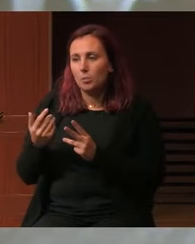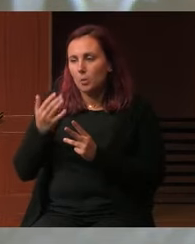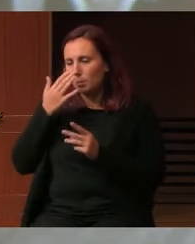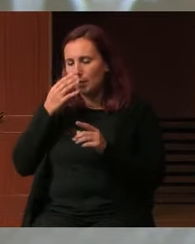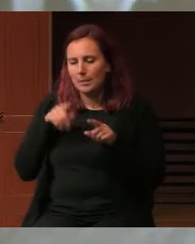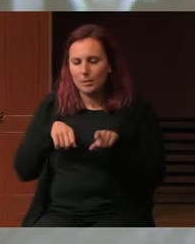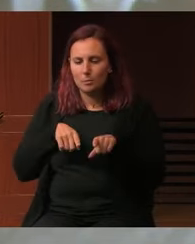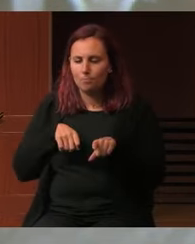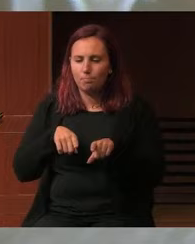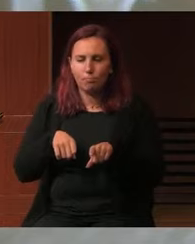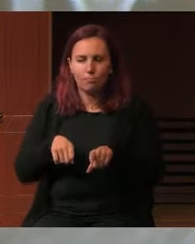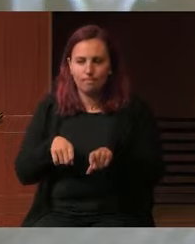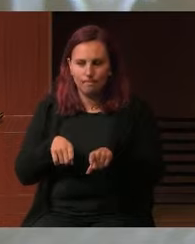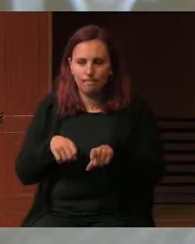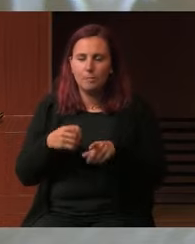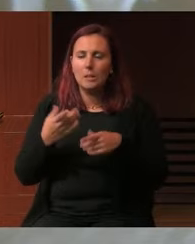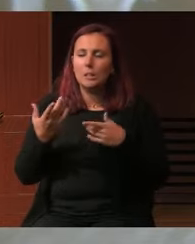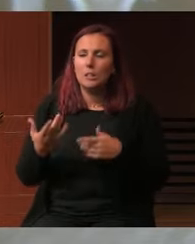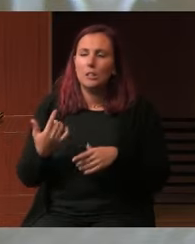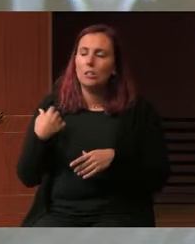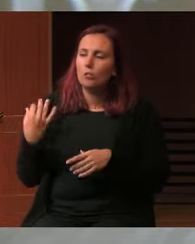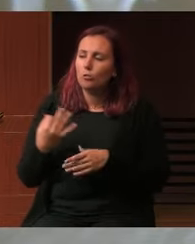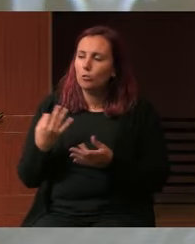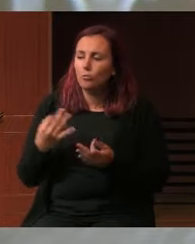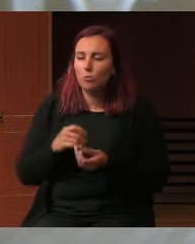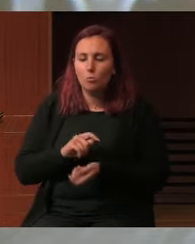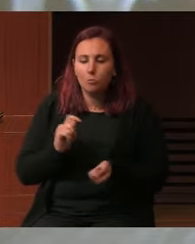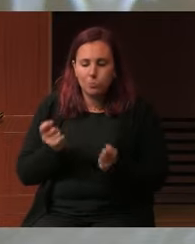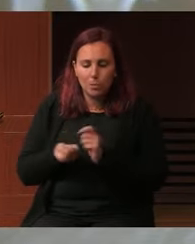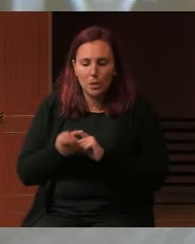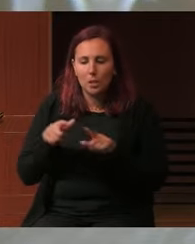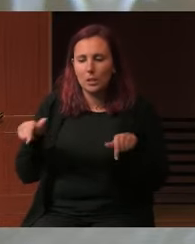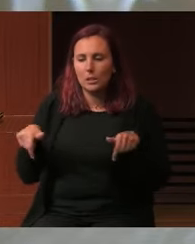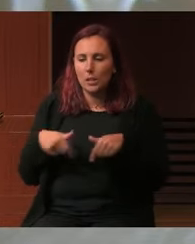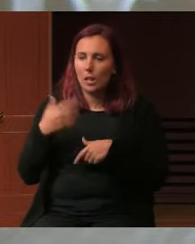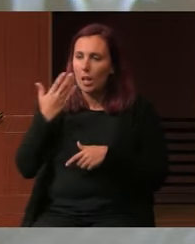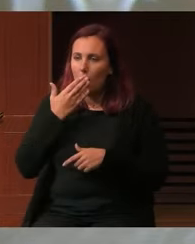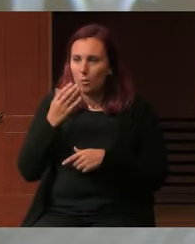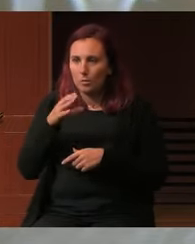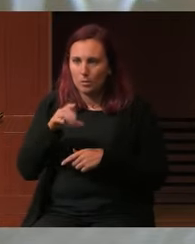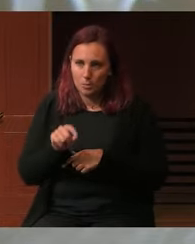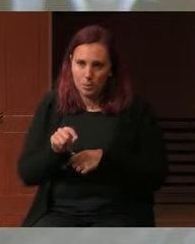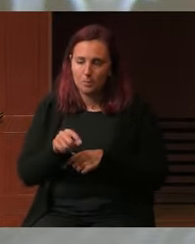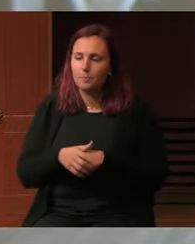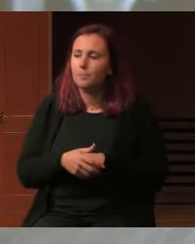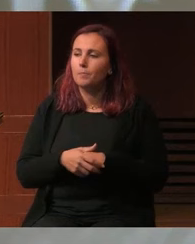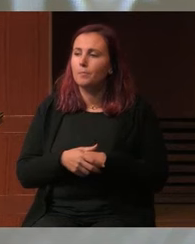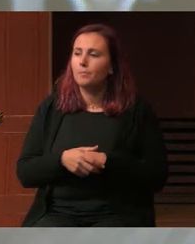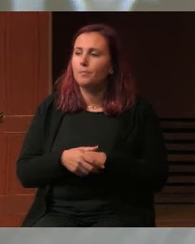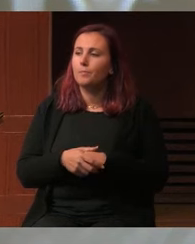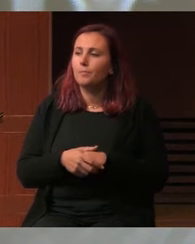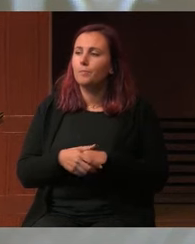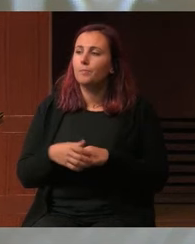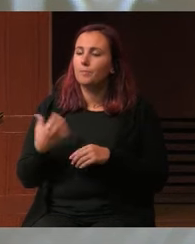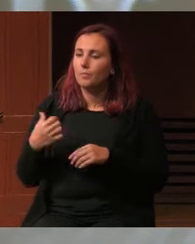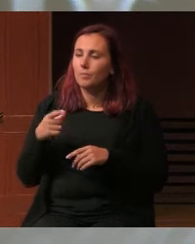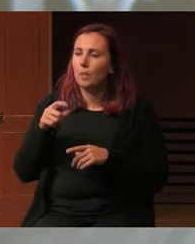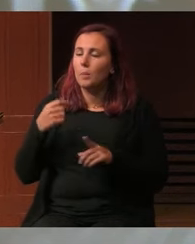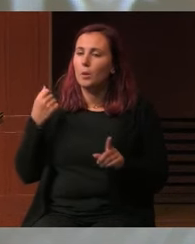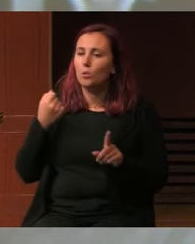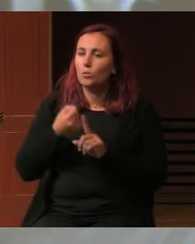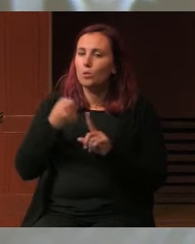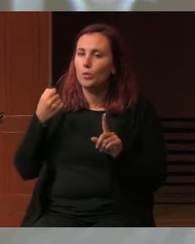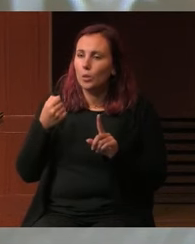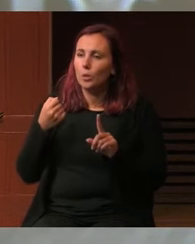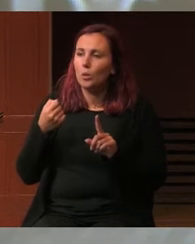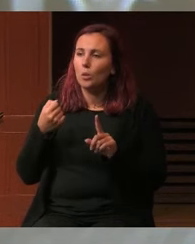dissintonia entre as partes. E, portanto, tivemos que, efetivamente, mudar a sala de aula. E este também é o desafio que